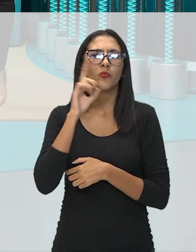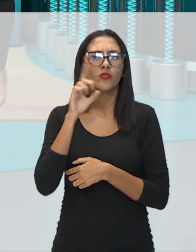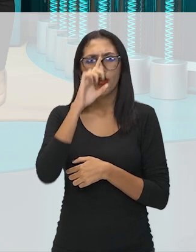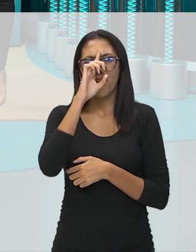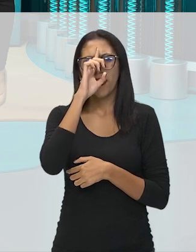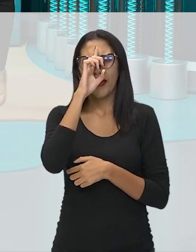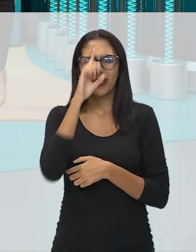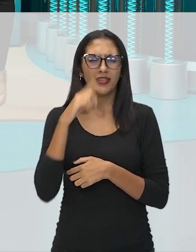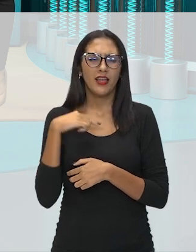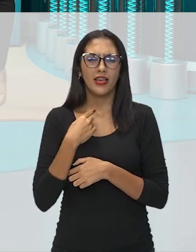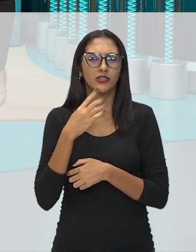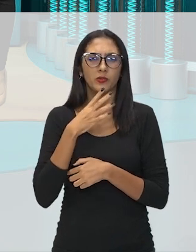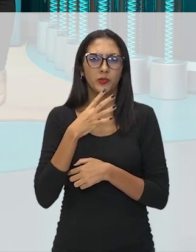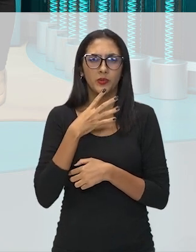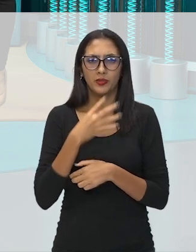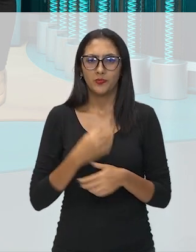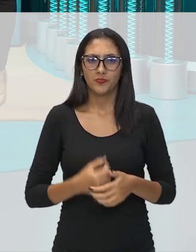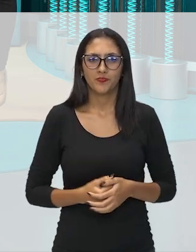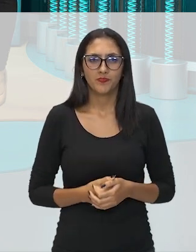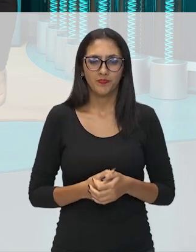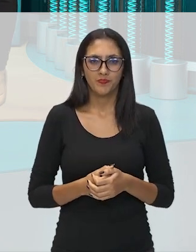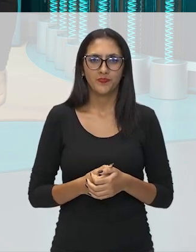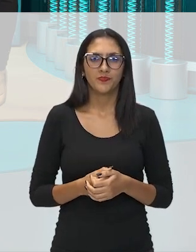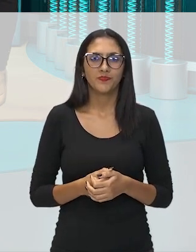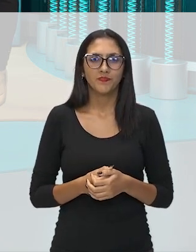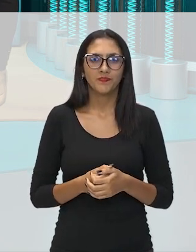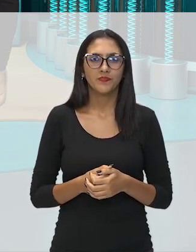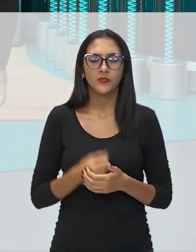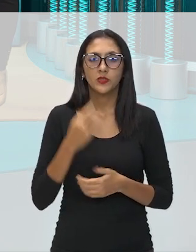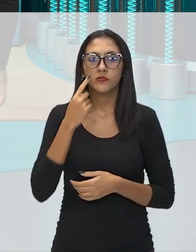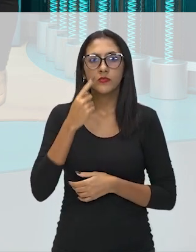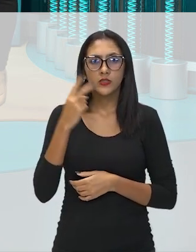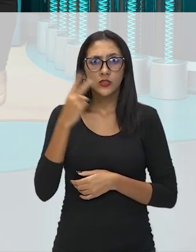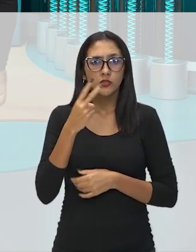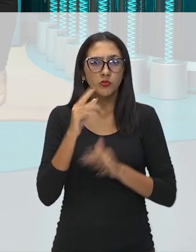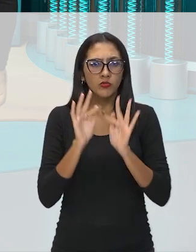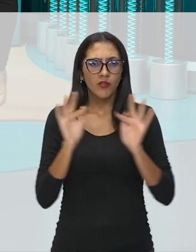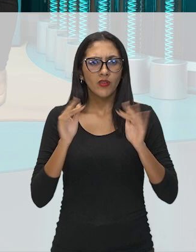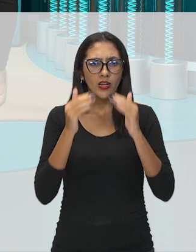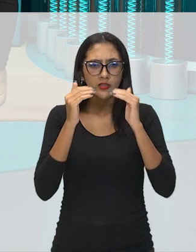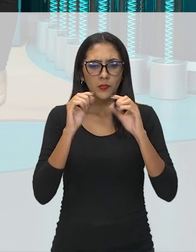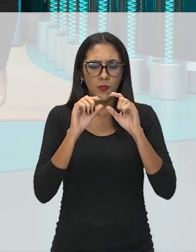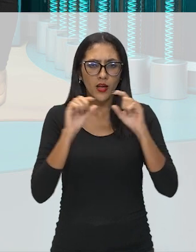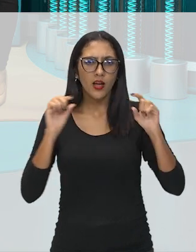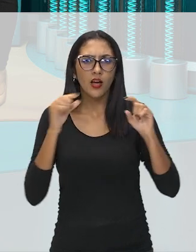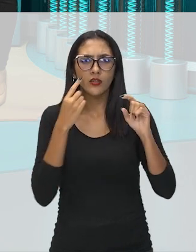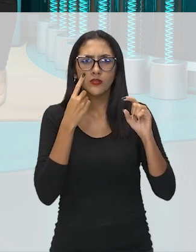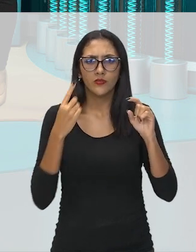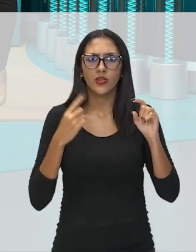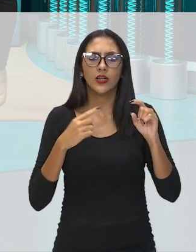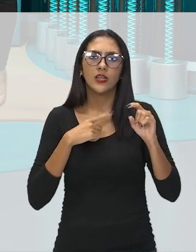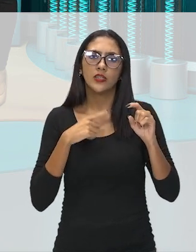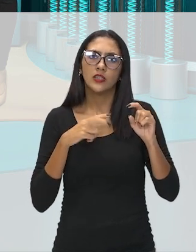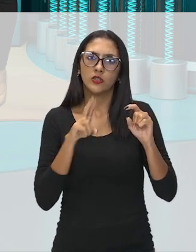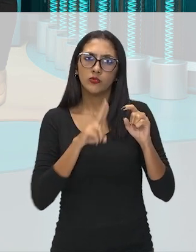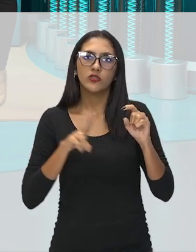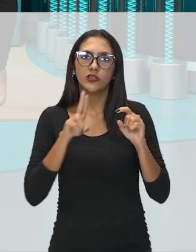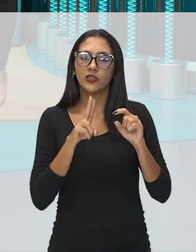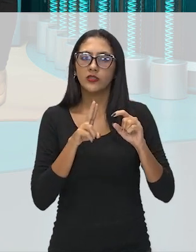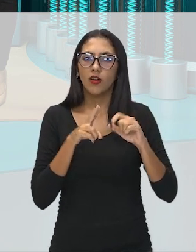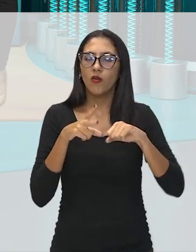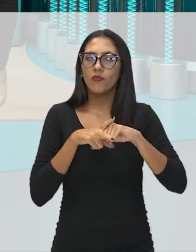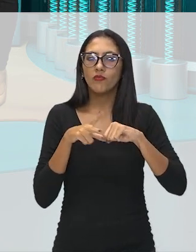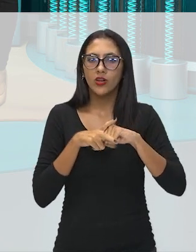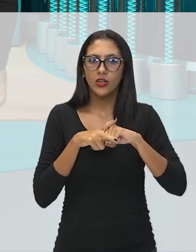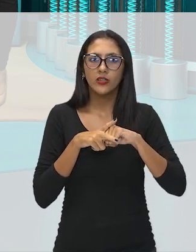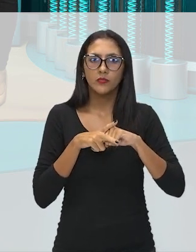tenho aqui na segunda linha, né, o uso do gerúndio ali, né, do past continuous. While